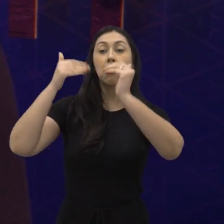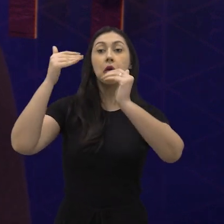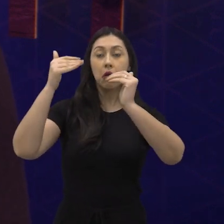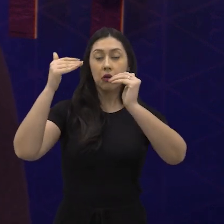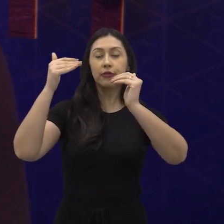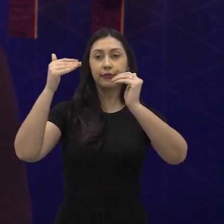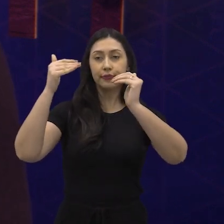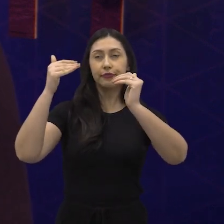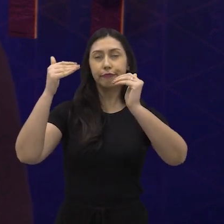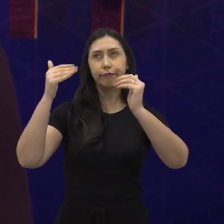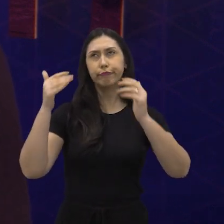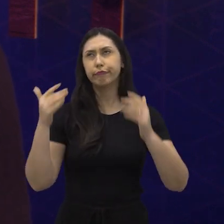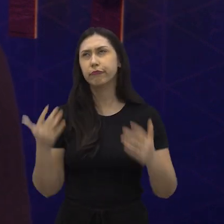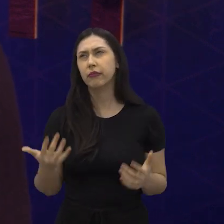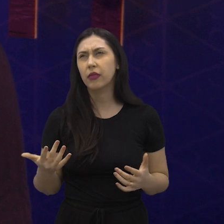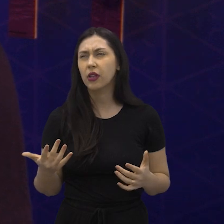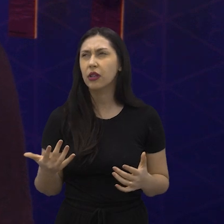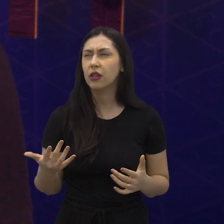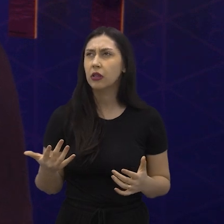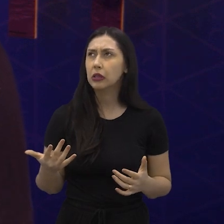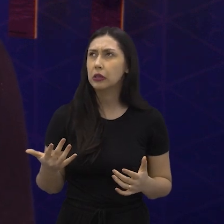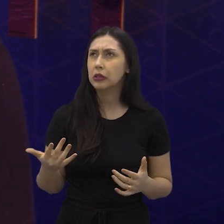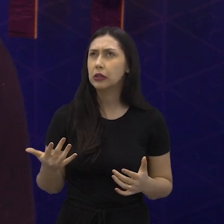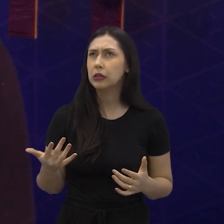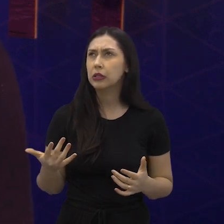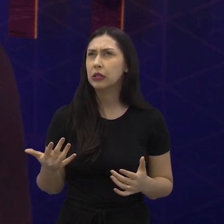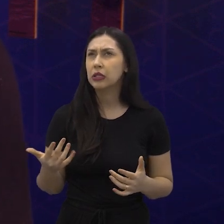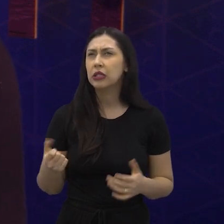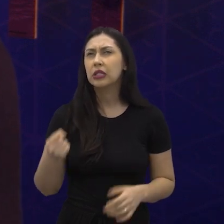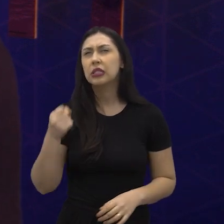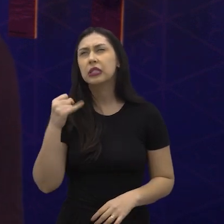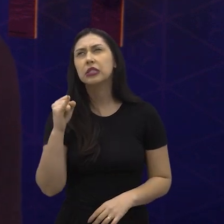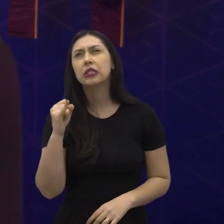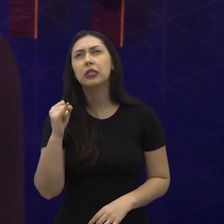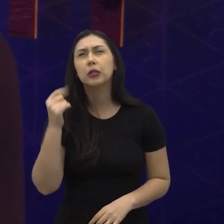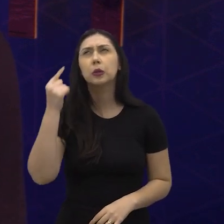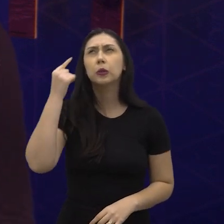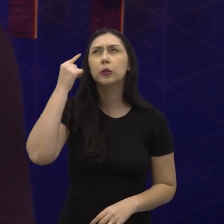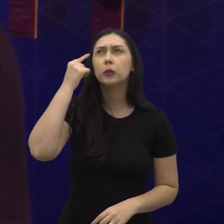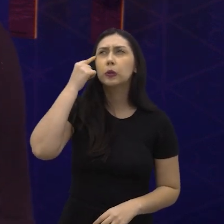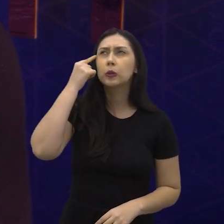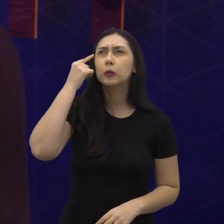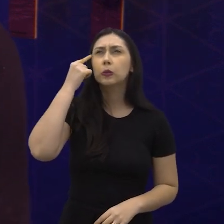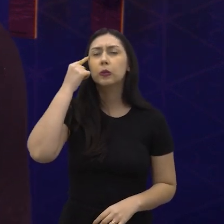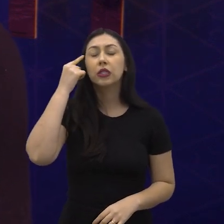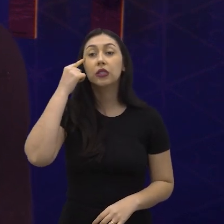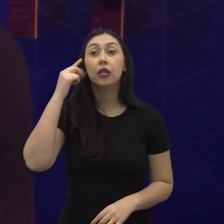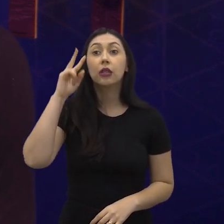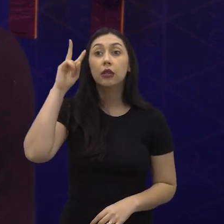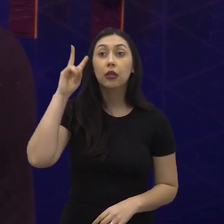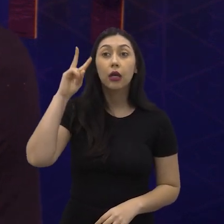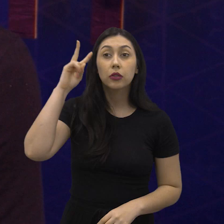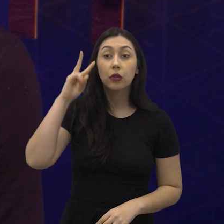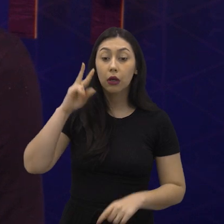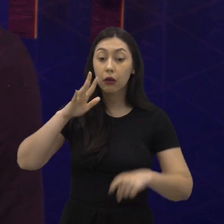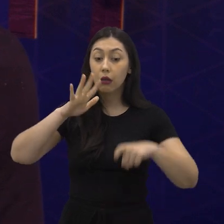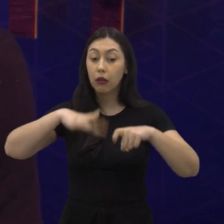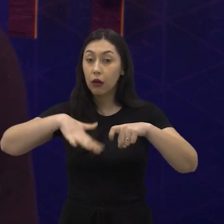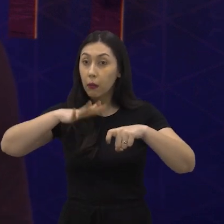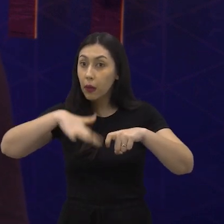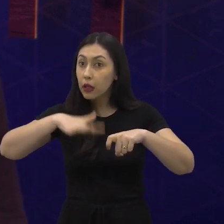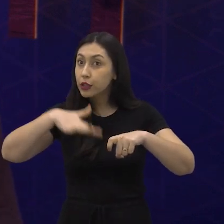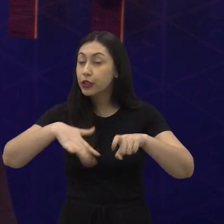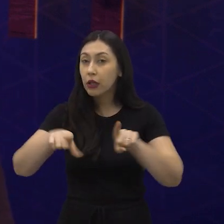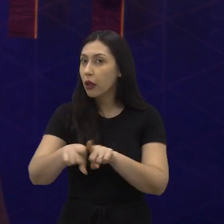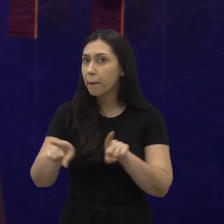tempo. Acho que se a gente for parar para prestar atenção em algumas histórias mitológicas